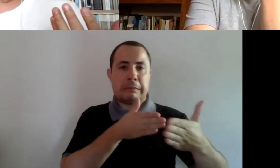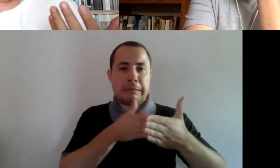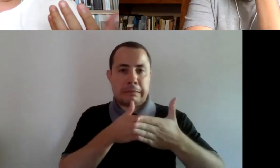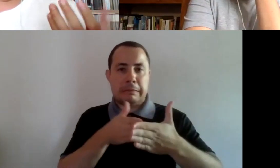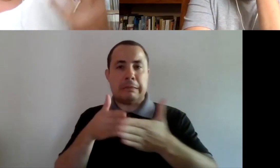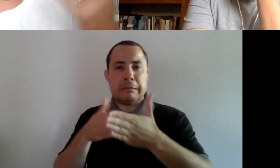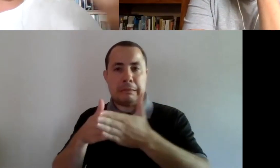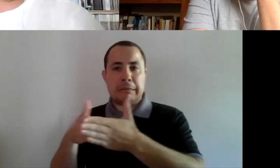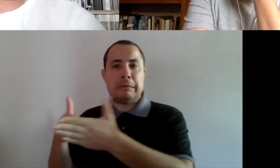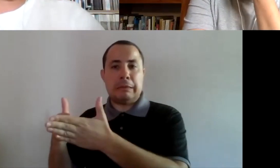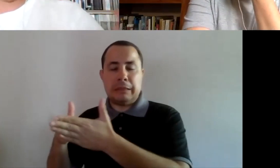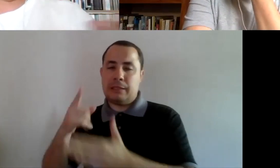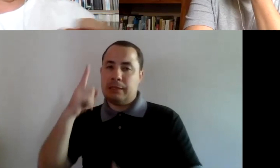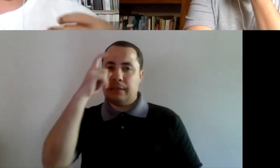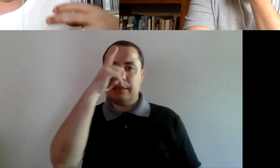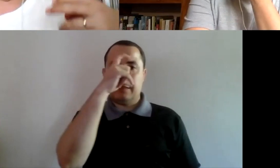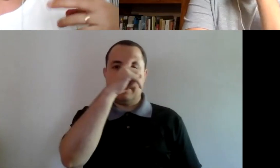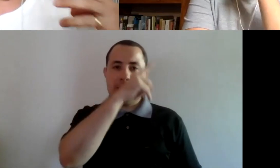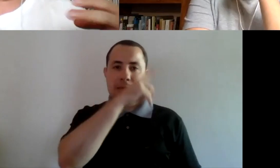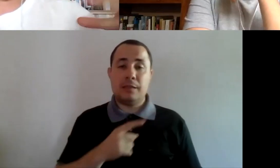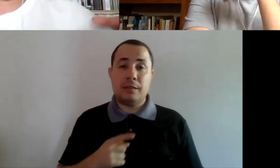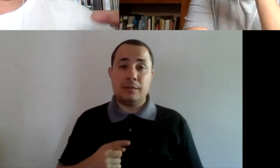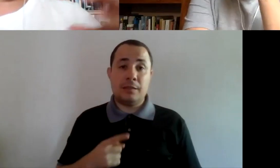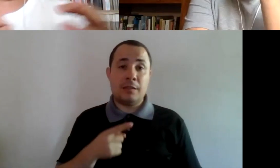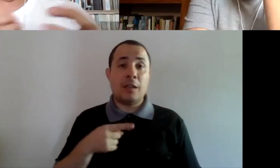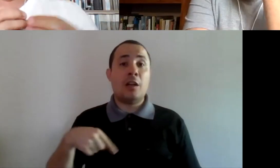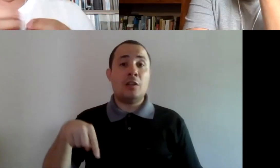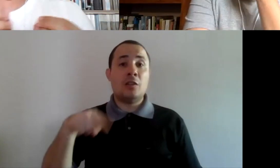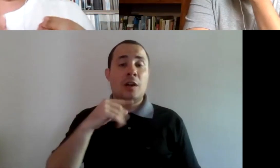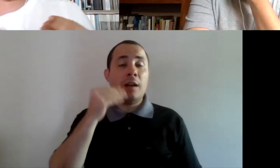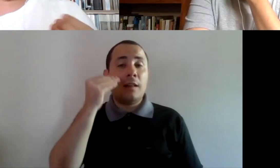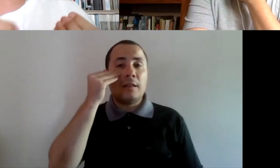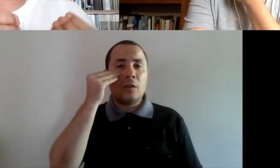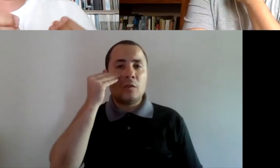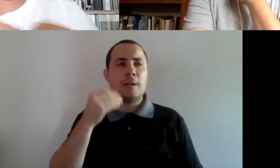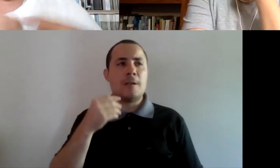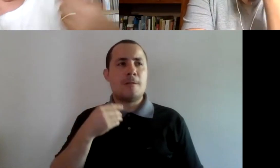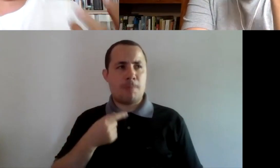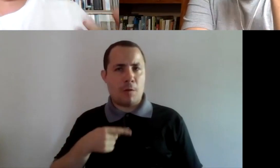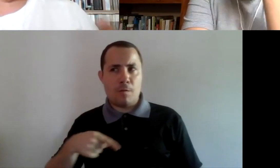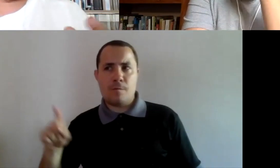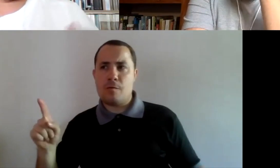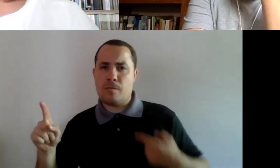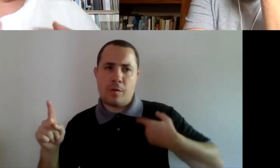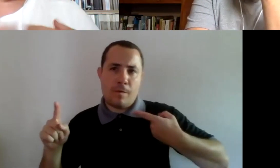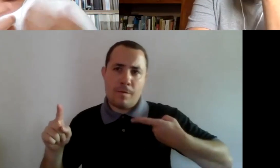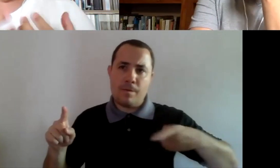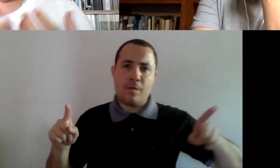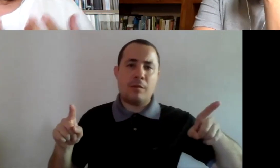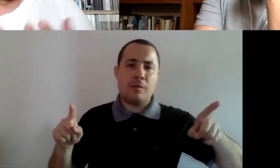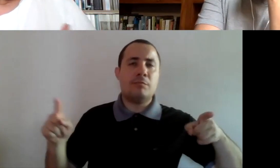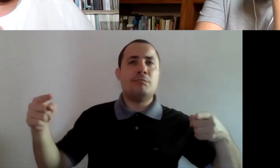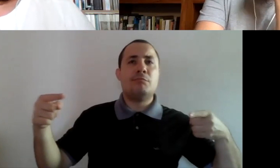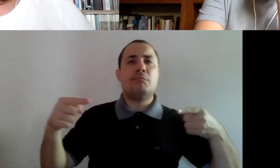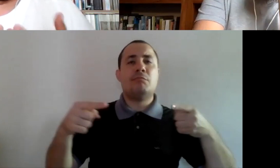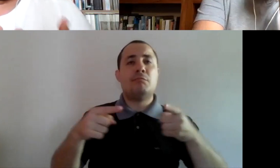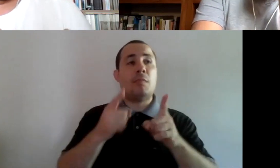né? Estão cada um buscando o seu caminho, mas eles se encontram apenas casualmente, né? Quase